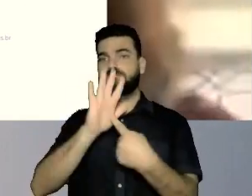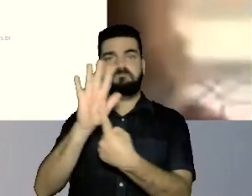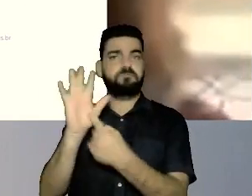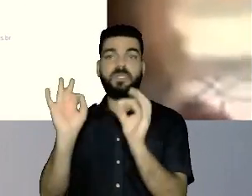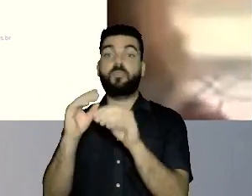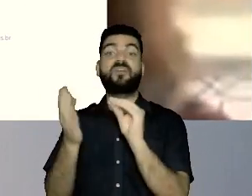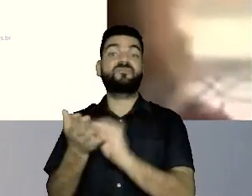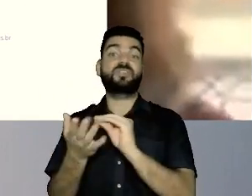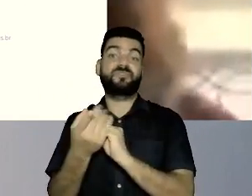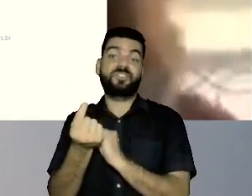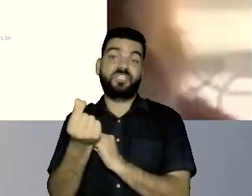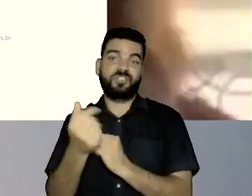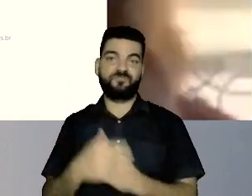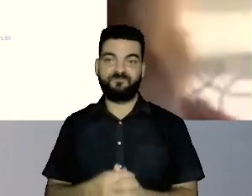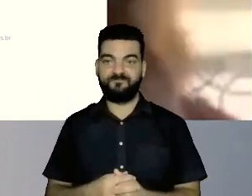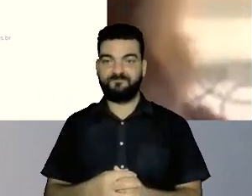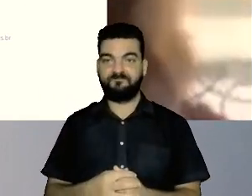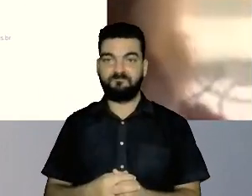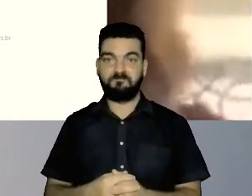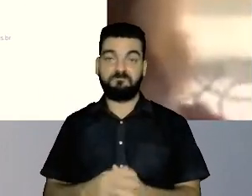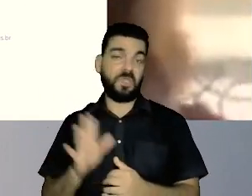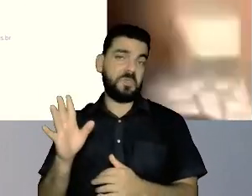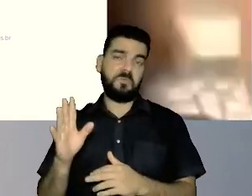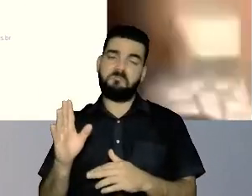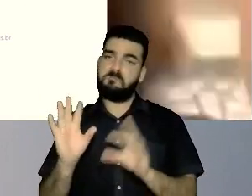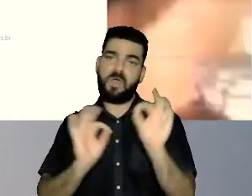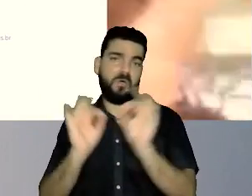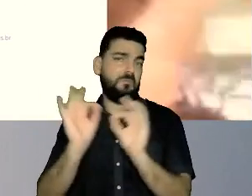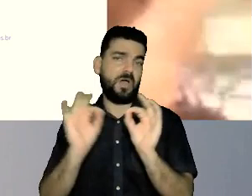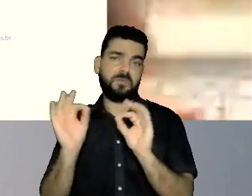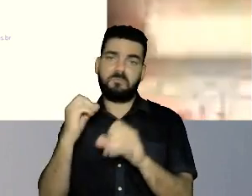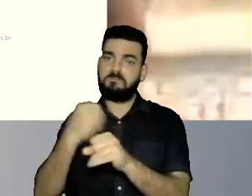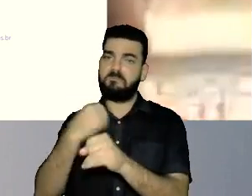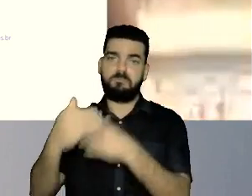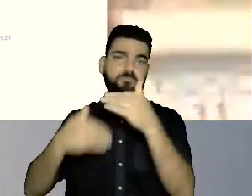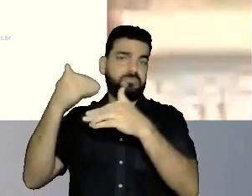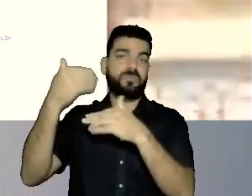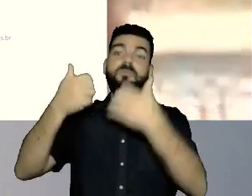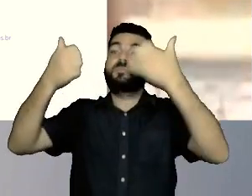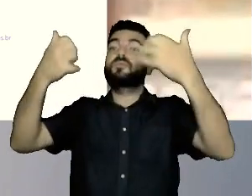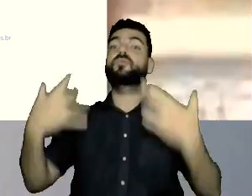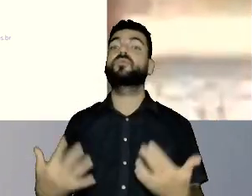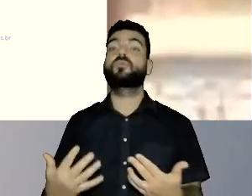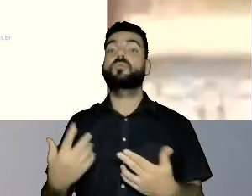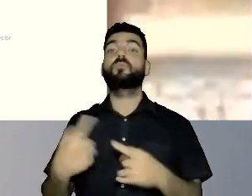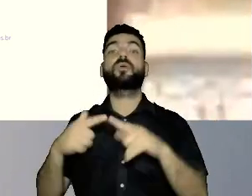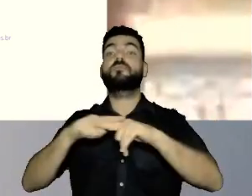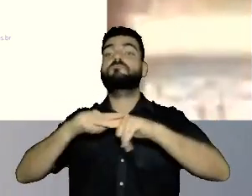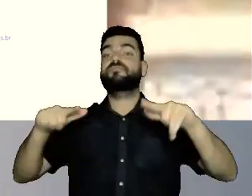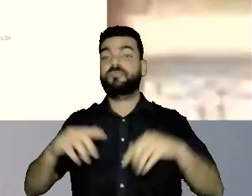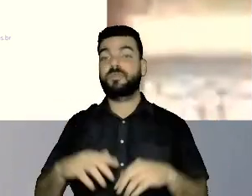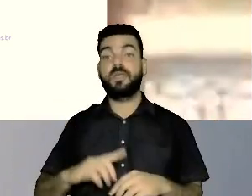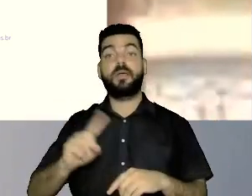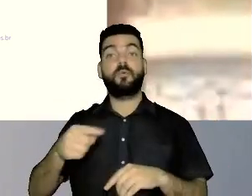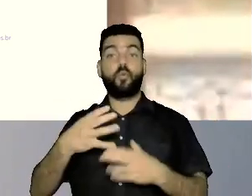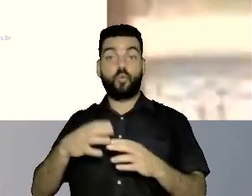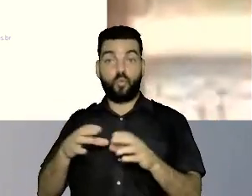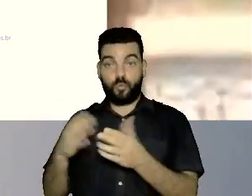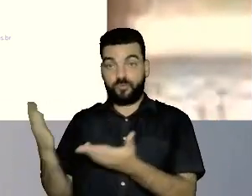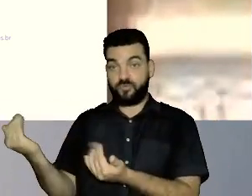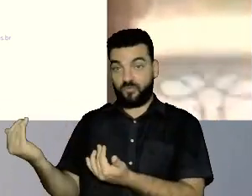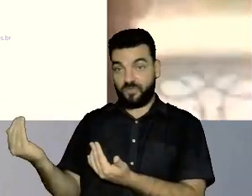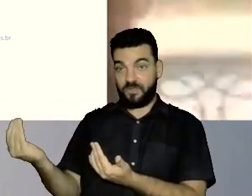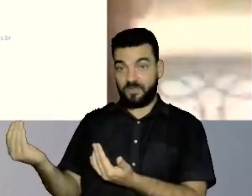Em 2008, a gente teve a Bienal do Vazio, é um espaço que estava sem nada por uma questão econômica, mas aí